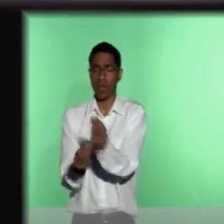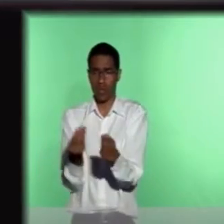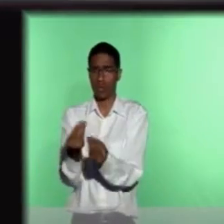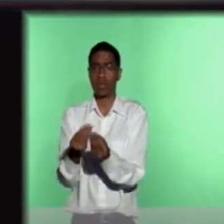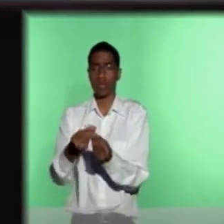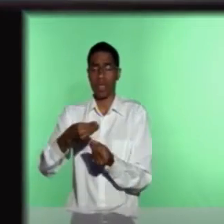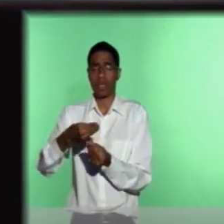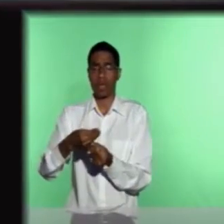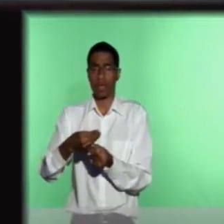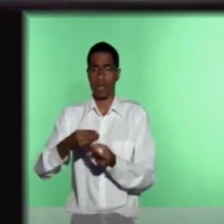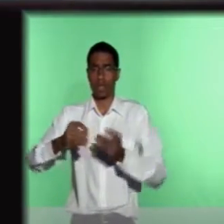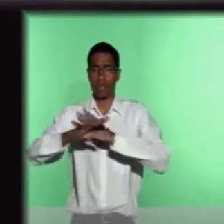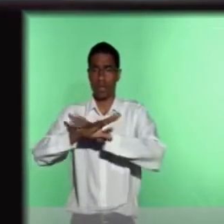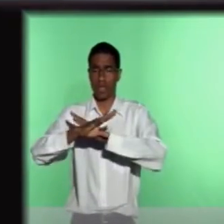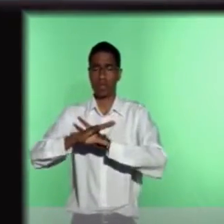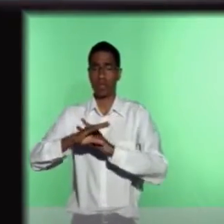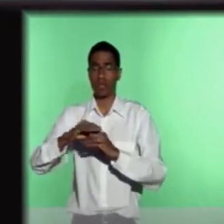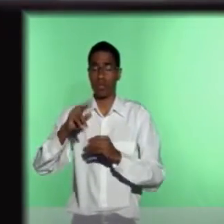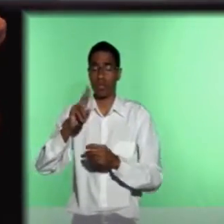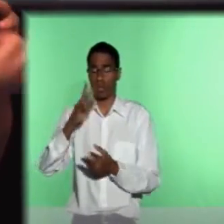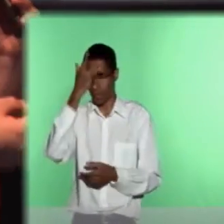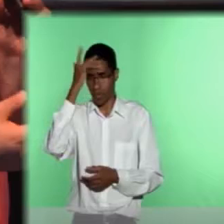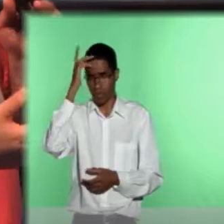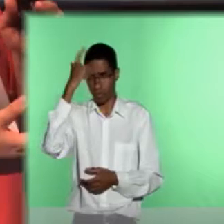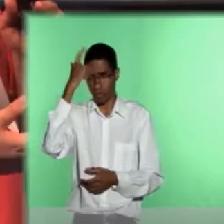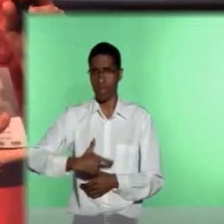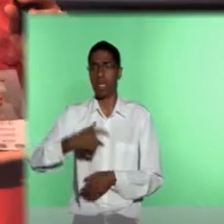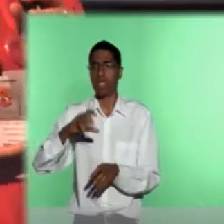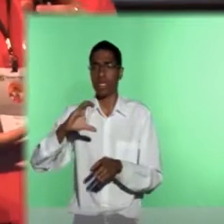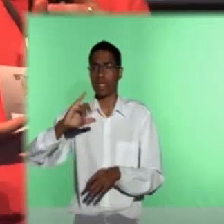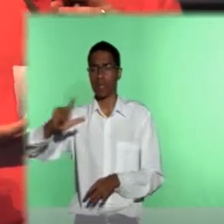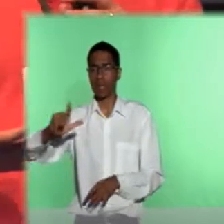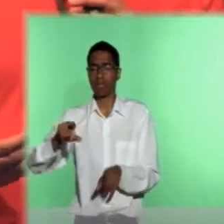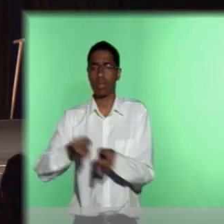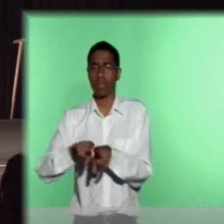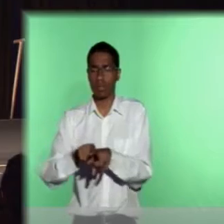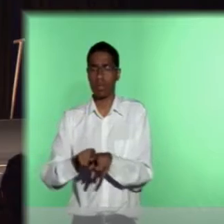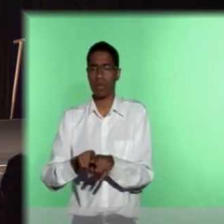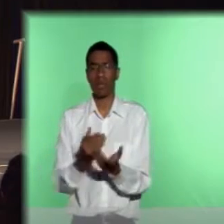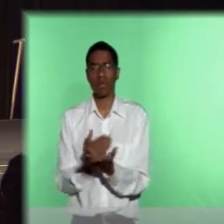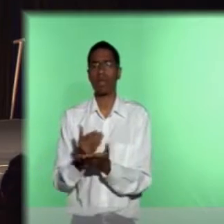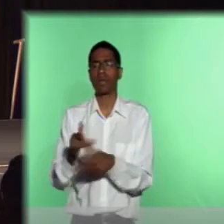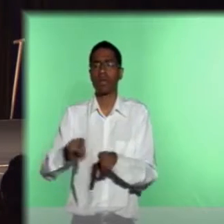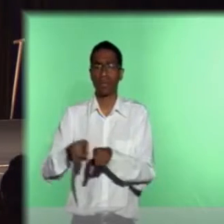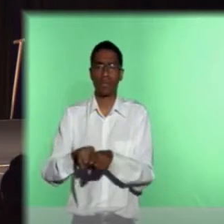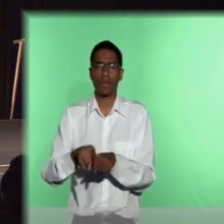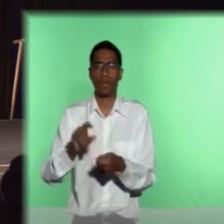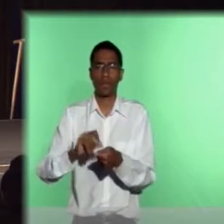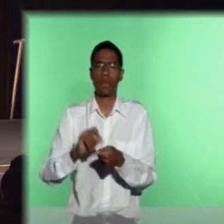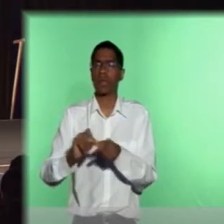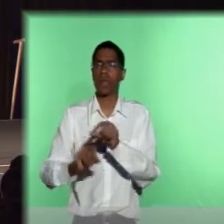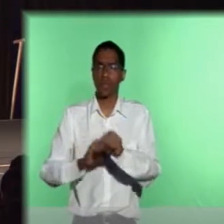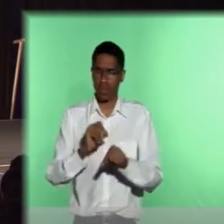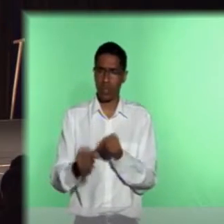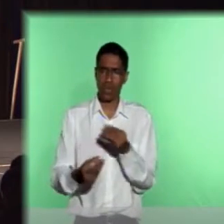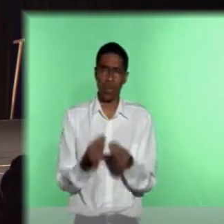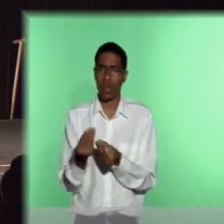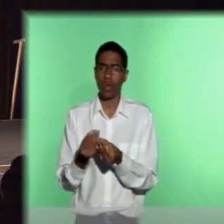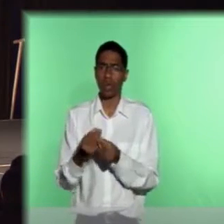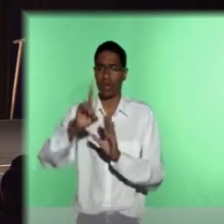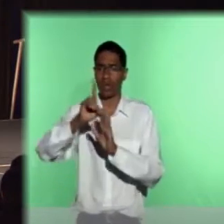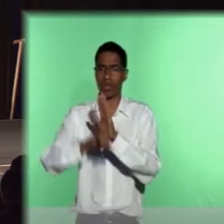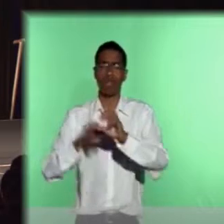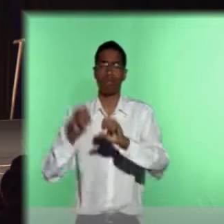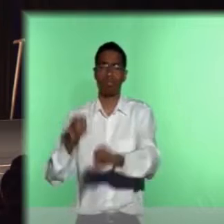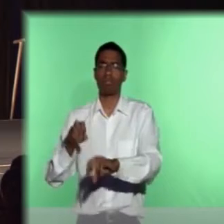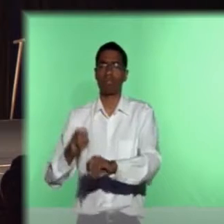do governo coreano, sul-coreano. E ela citou como exemplo o custo da qualidade inicial, inclusive a campanha nacional pelo direito à educação, por